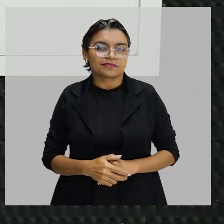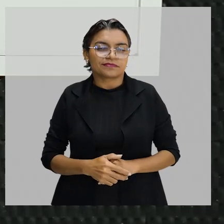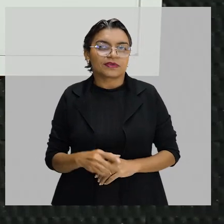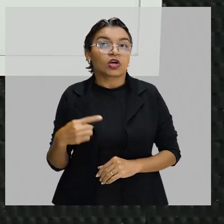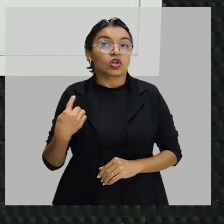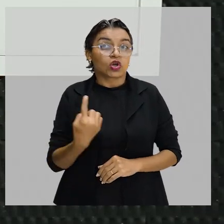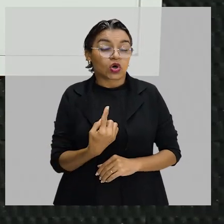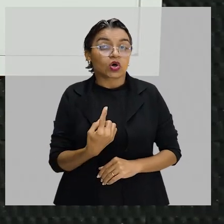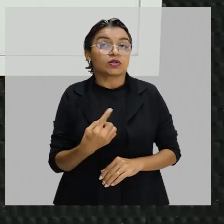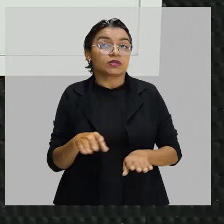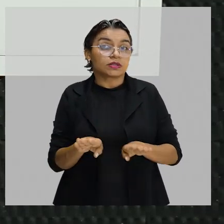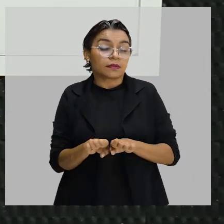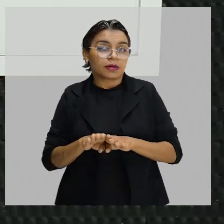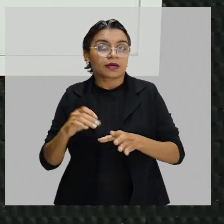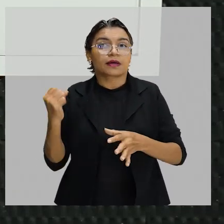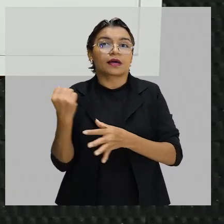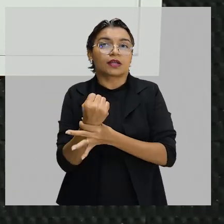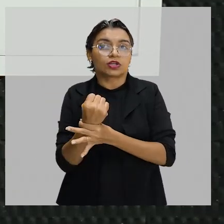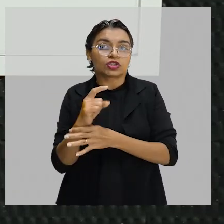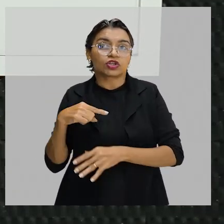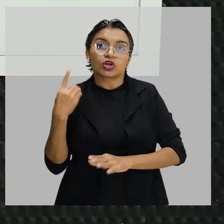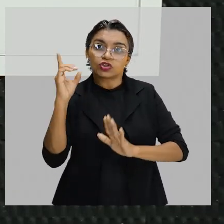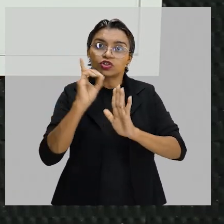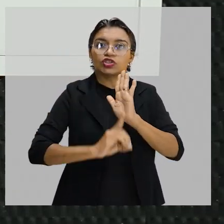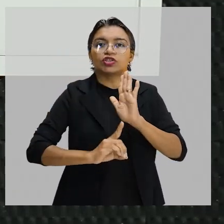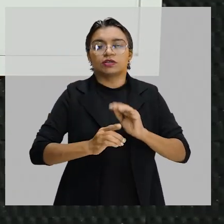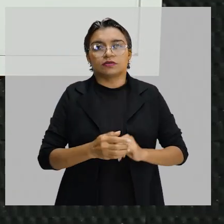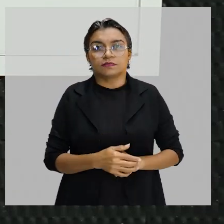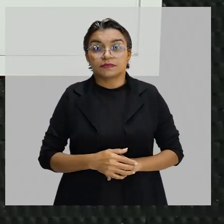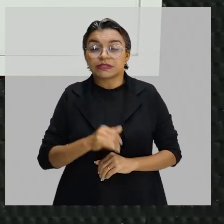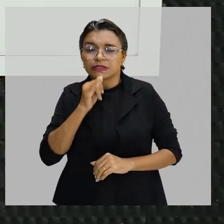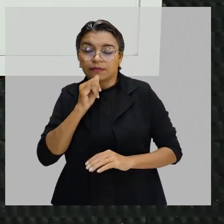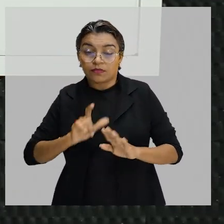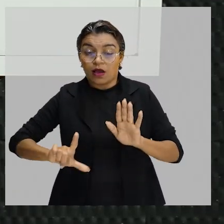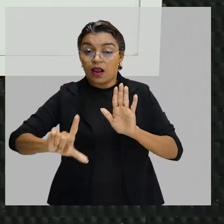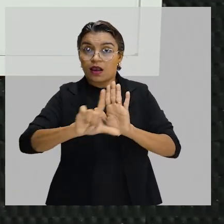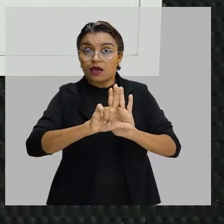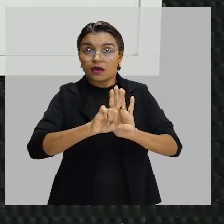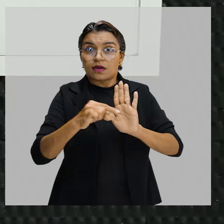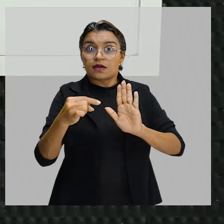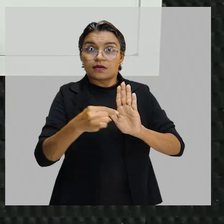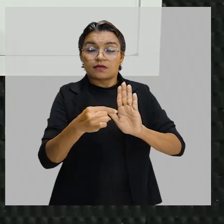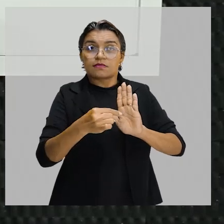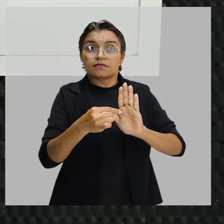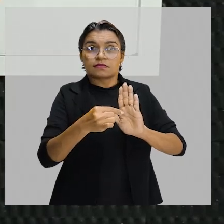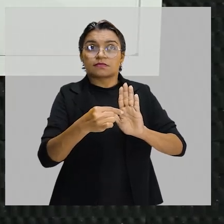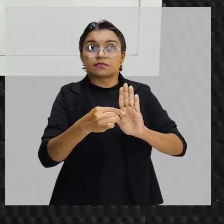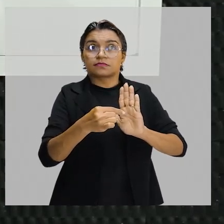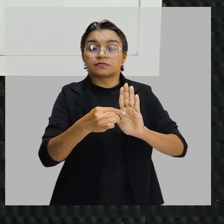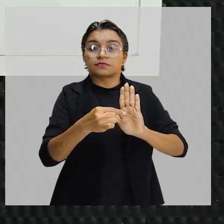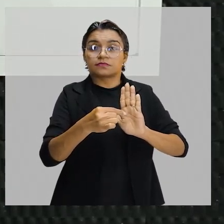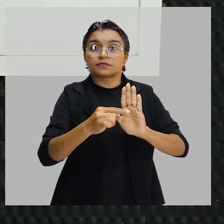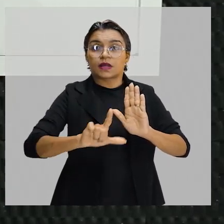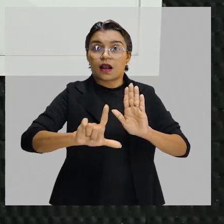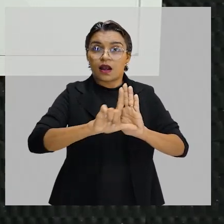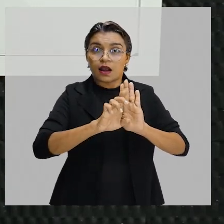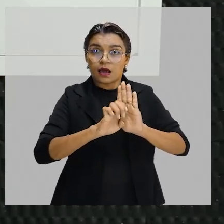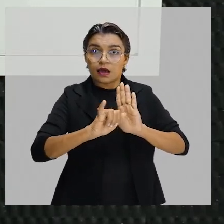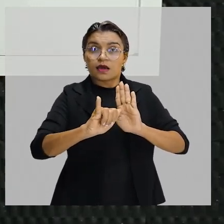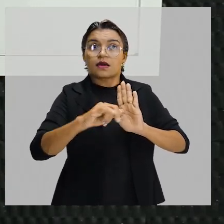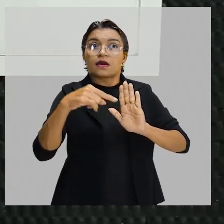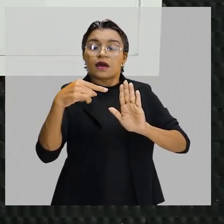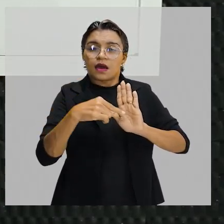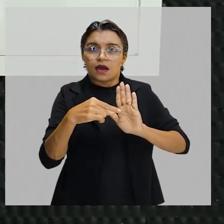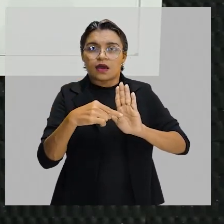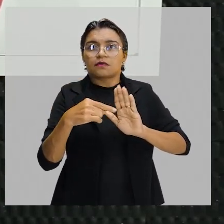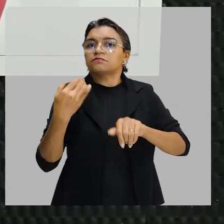vamos necessariamente também garantir os nossos direitos. A lei, ela justamente estará aqui, ó. A lei, ela é